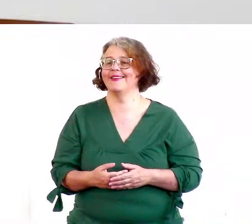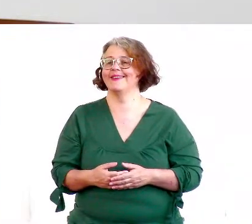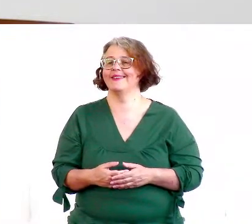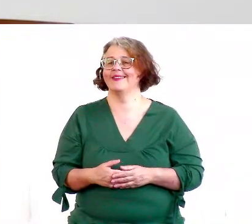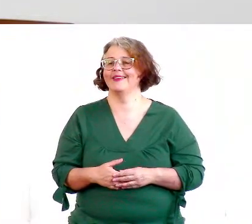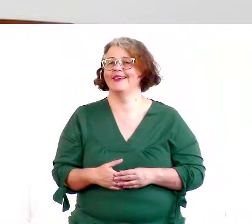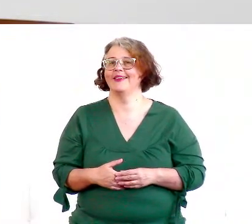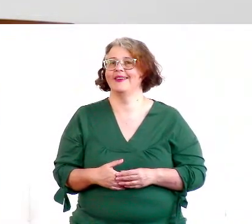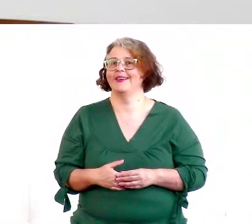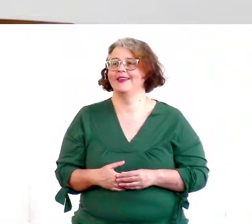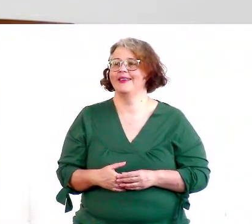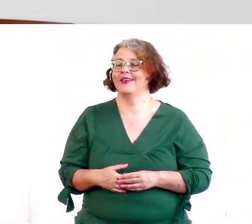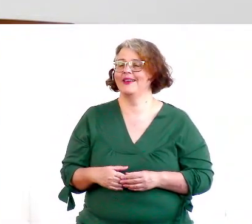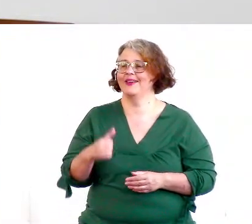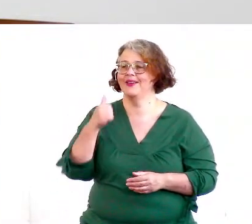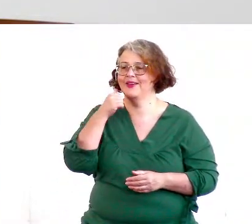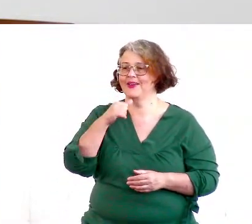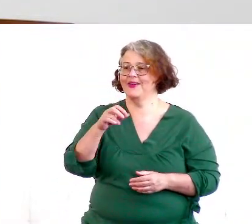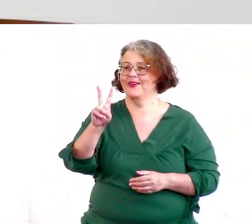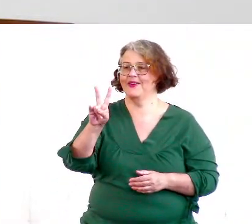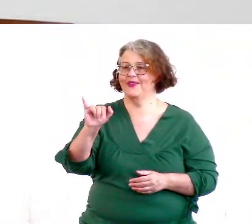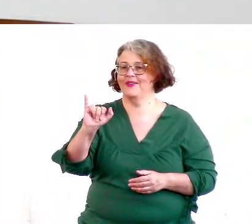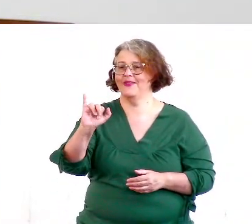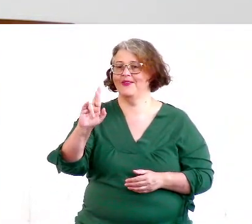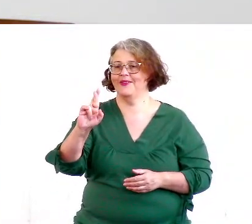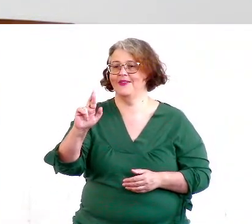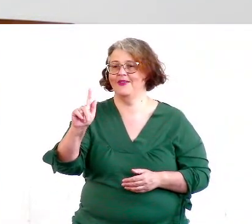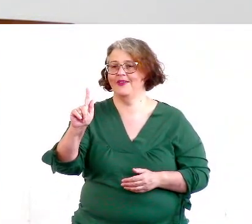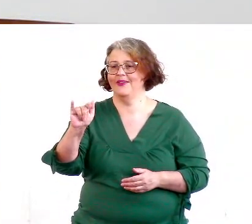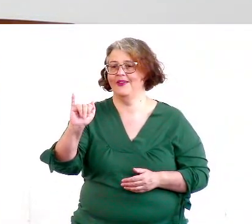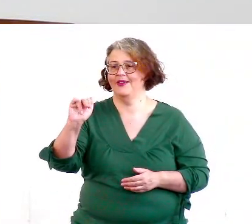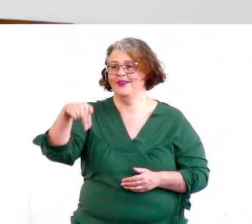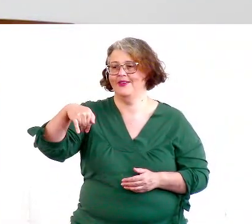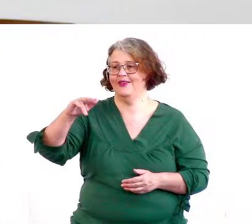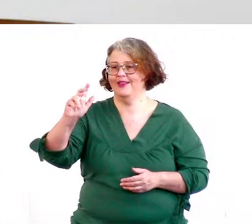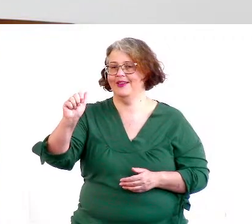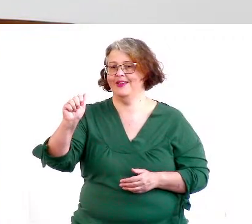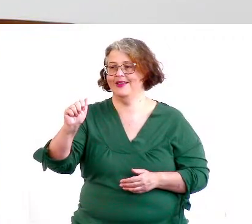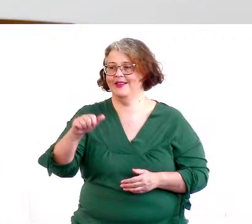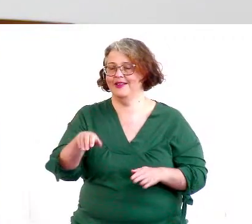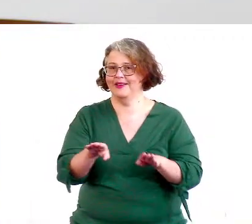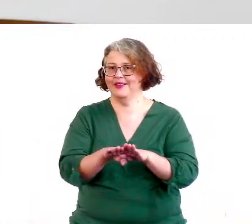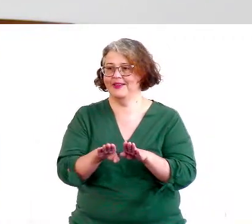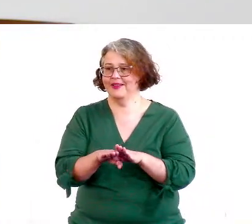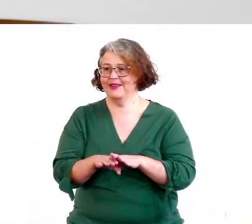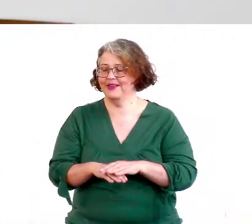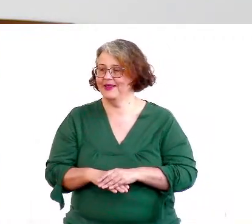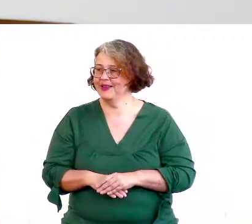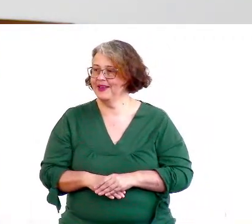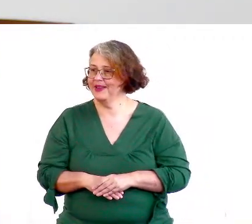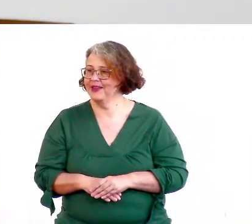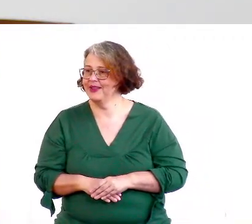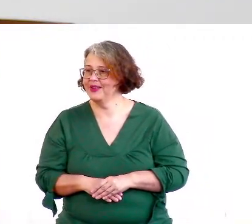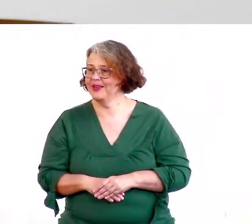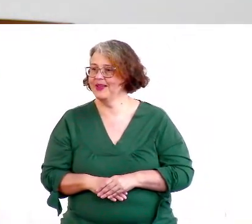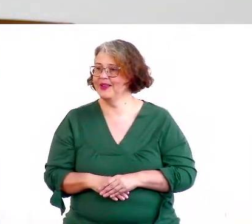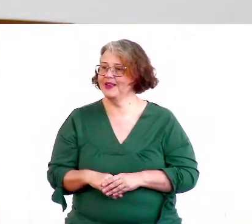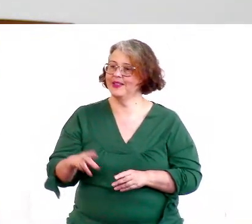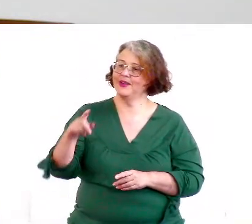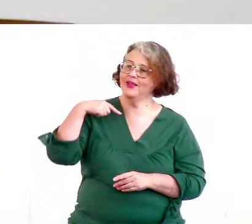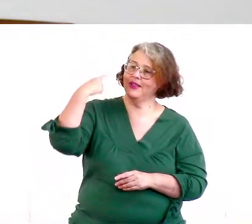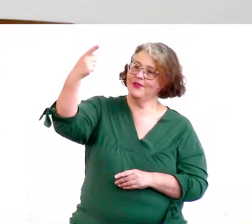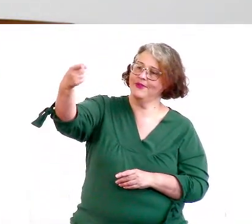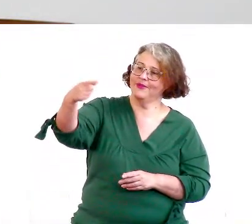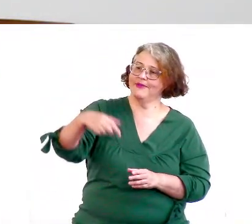a Virgínia está conosco, ela é da Igreja Comunidade Livre em Cristo e amiga dos membros Laércio e Edileuza. Onde, por favor? Lá,